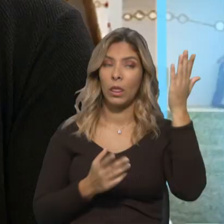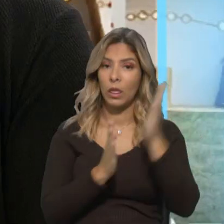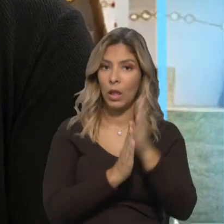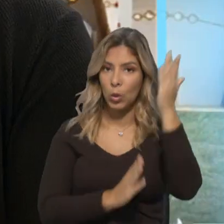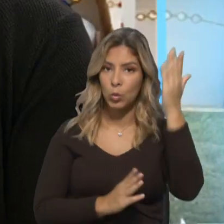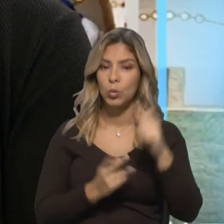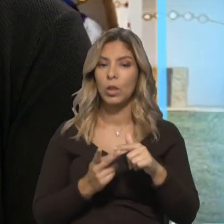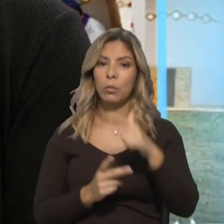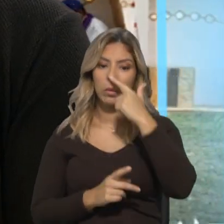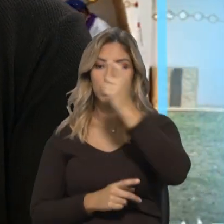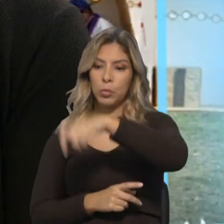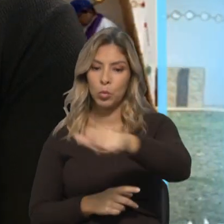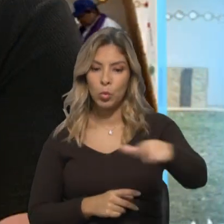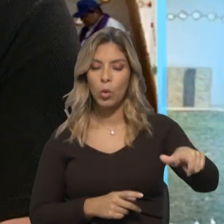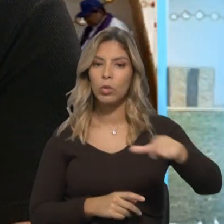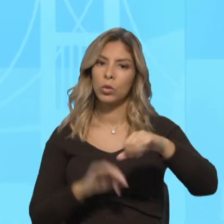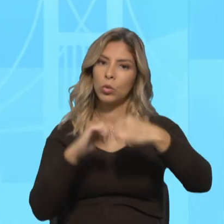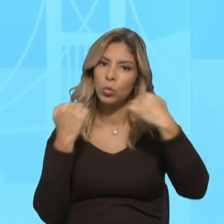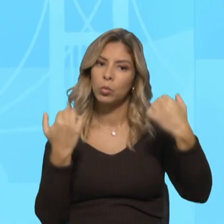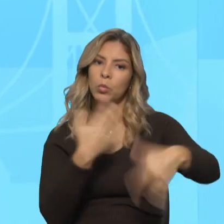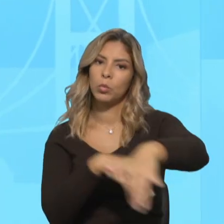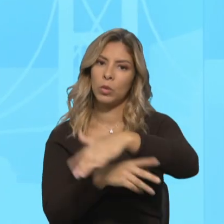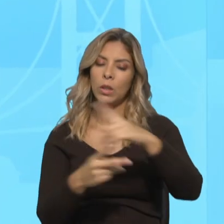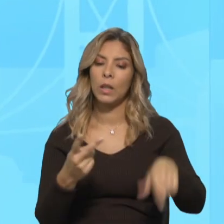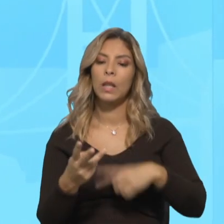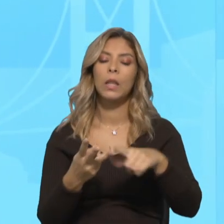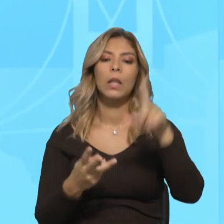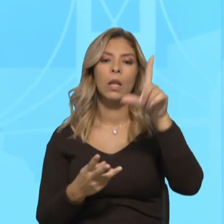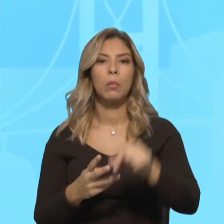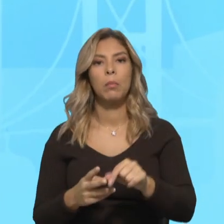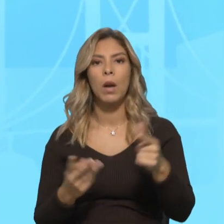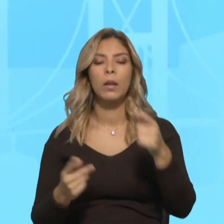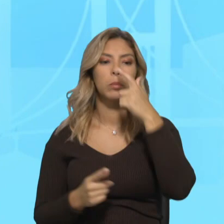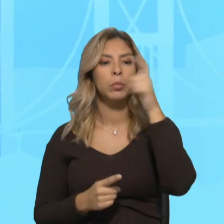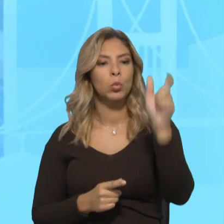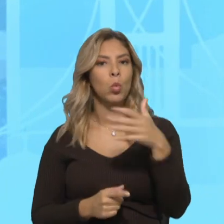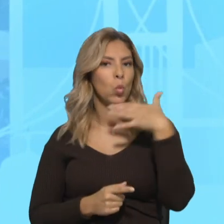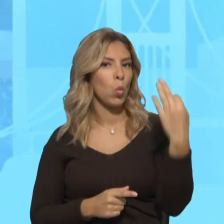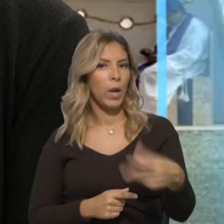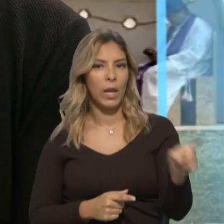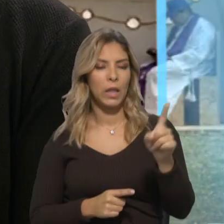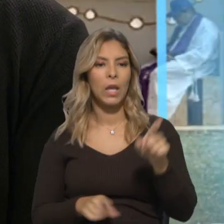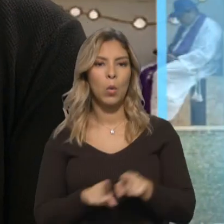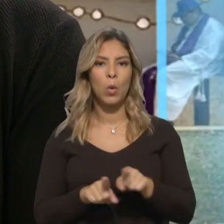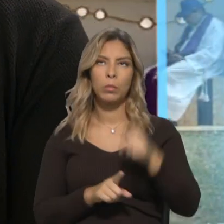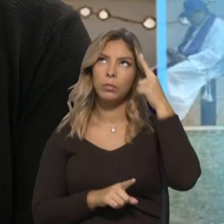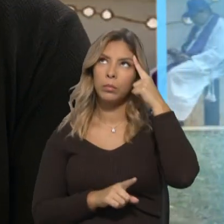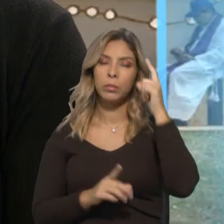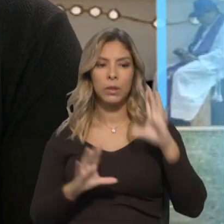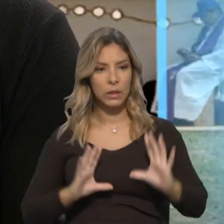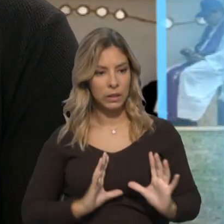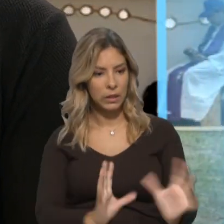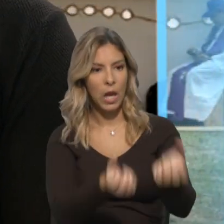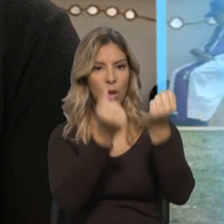pelos não crentes, ou seja, naquele tempo falava-se em salvar as almas. O que ele dizia era, vocês primeiro têm que ser santos, para depois